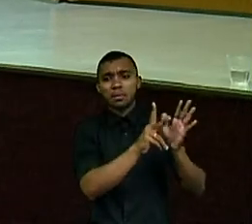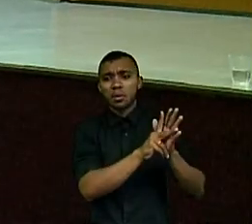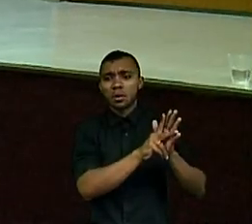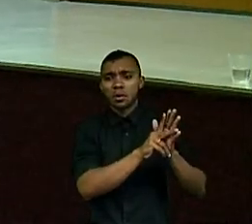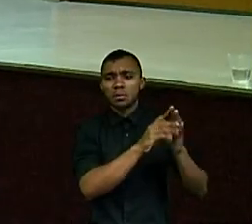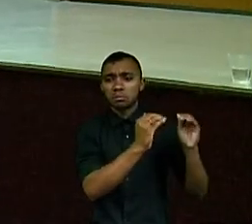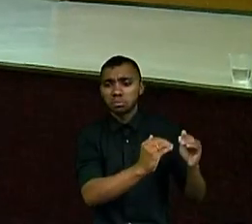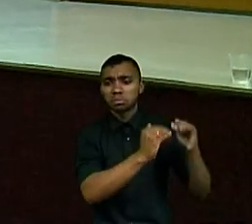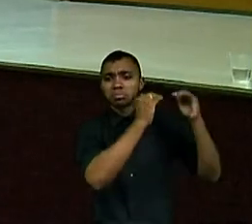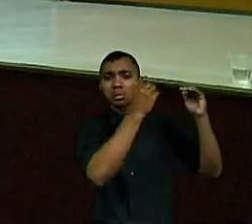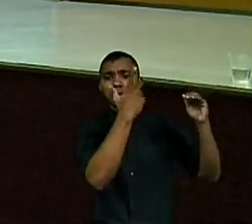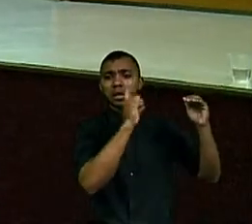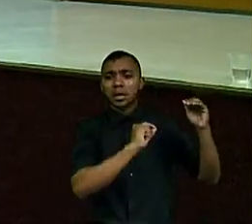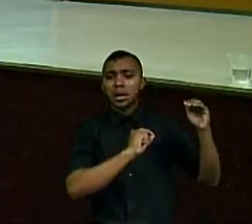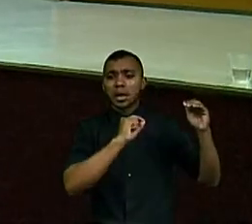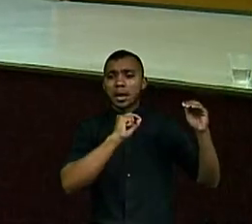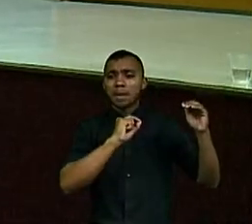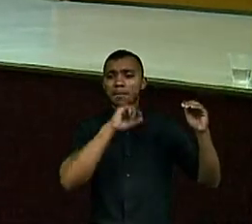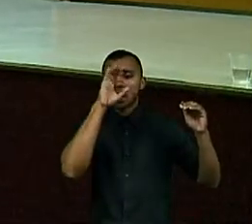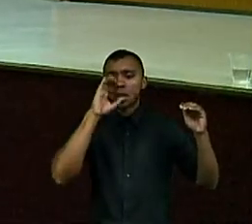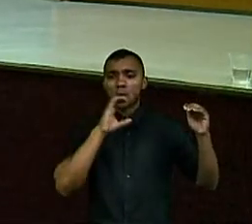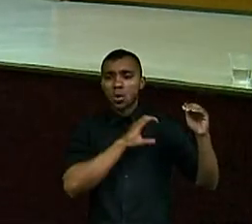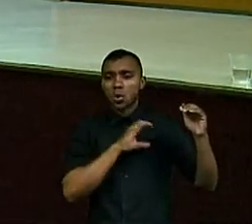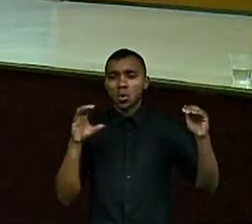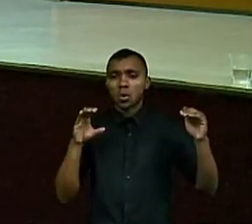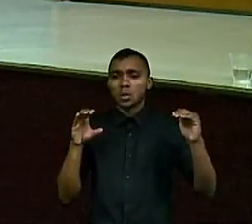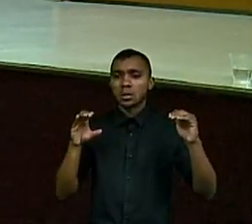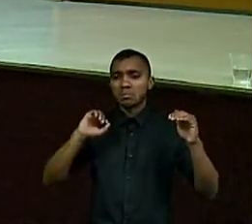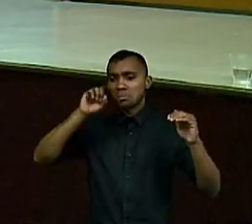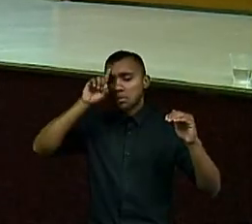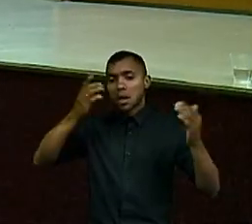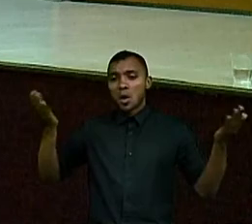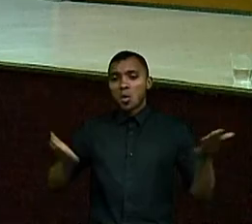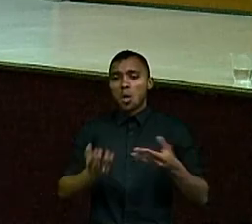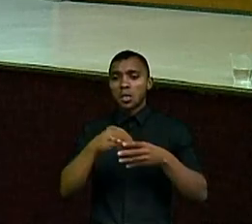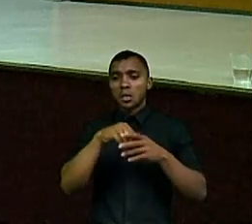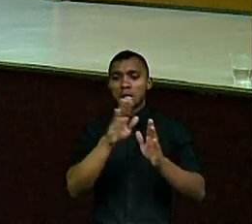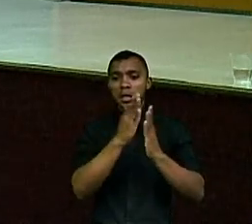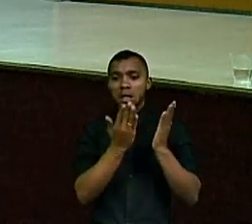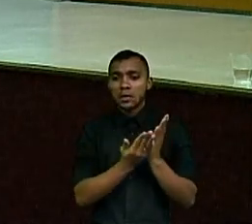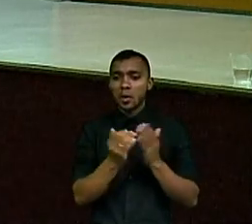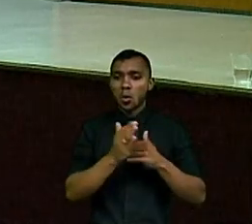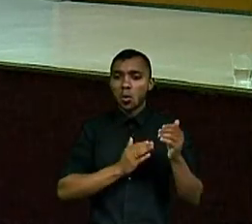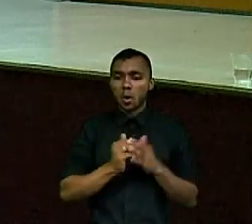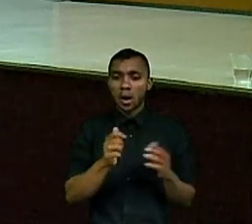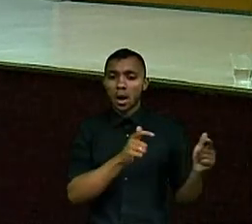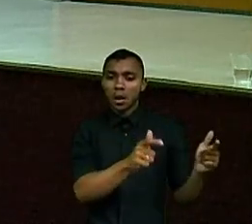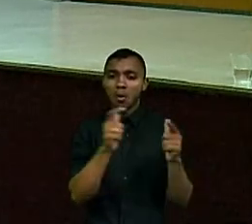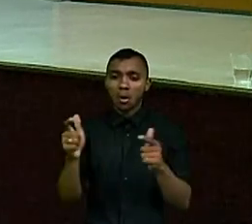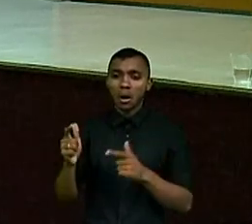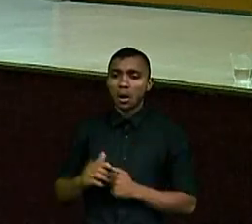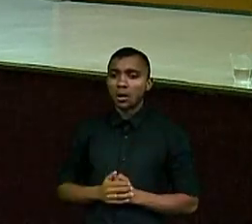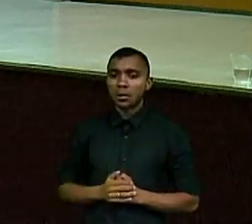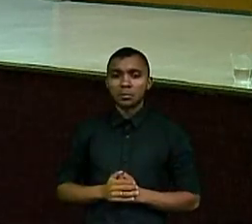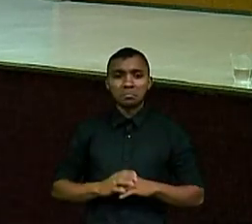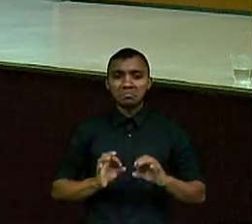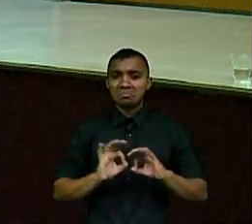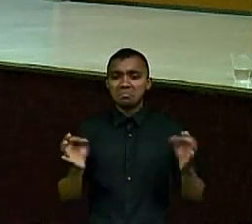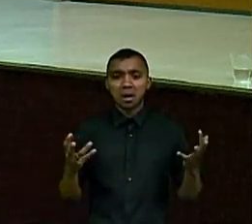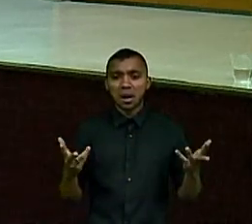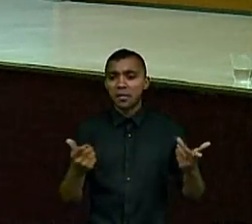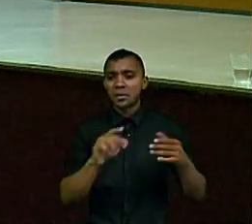controladas pela igreja agora você tem ciência em livro onde você pode levar para onde você quiser isso é um ato libertário